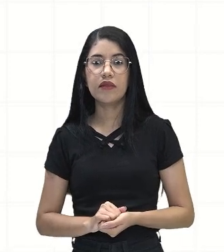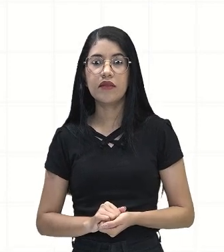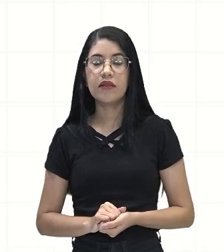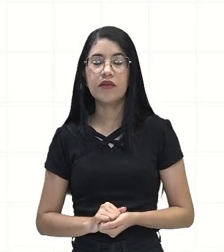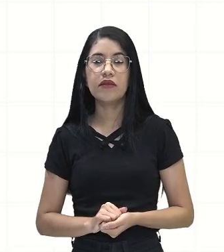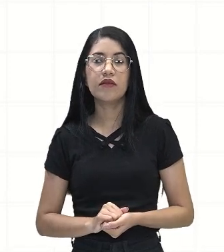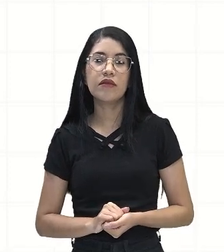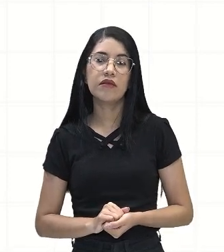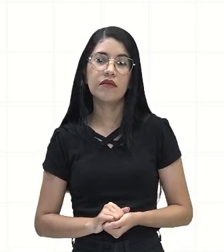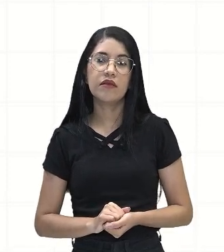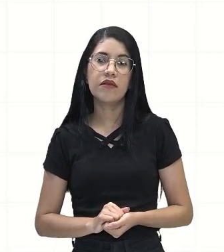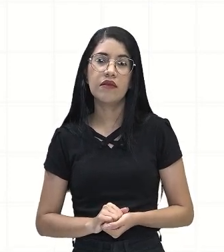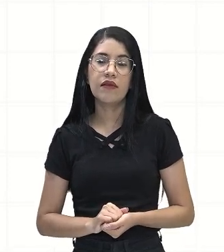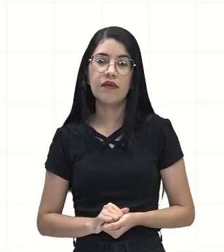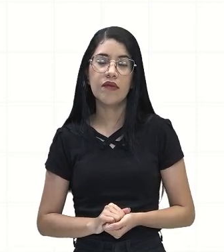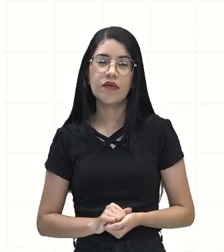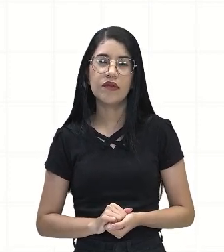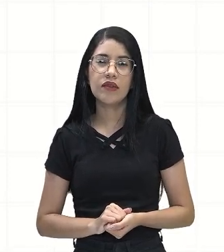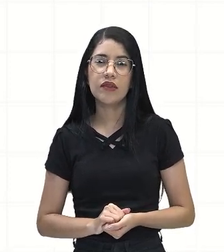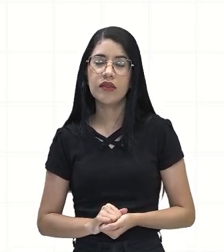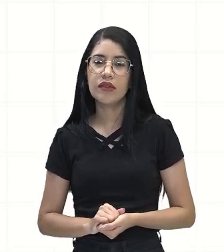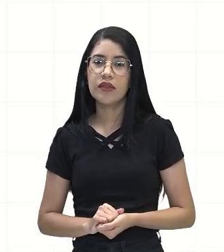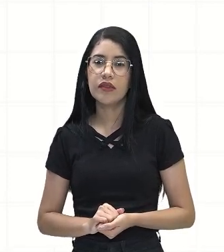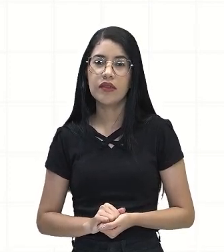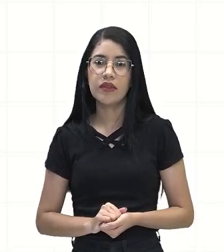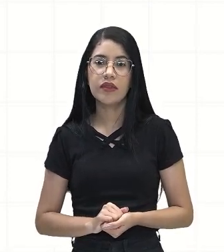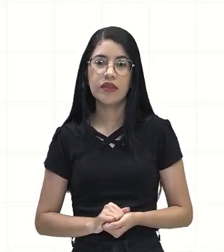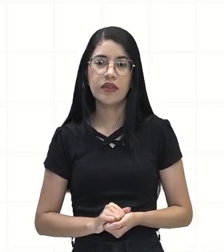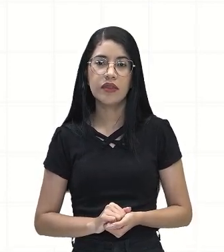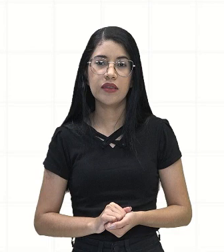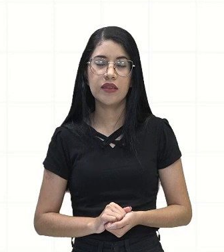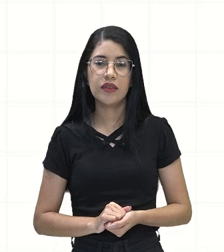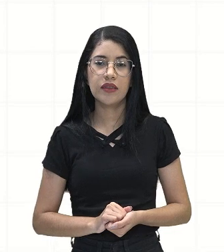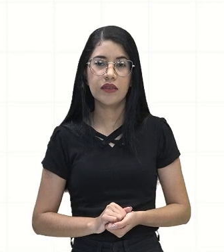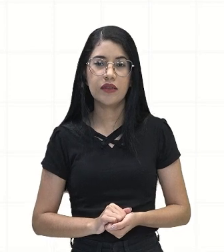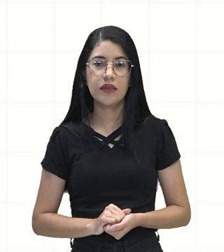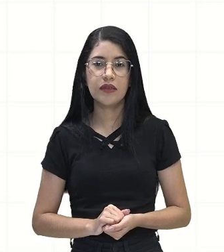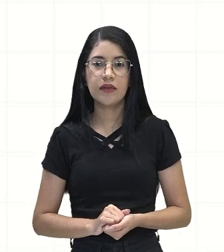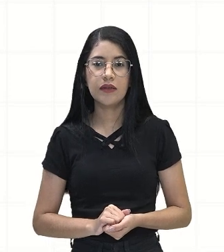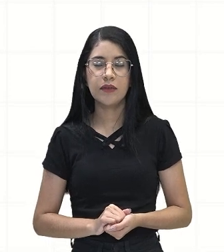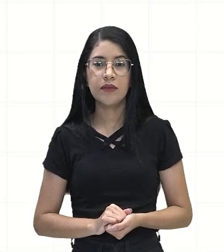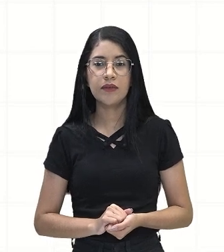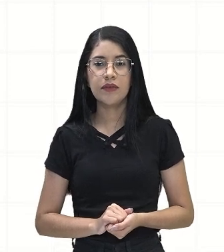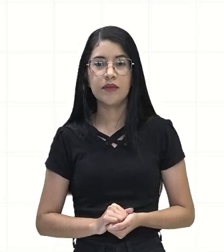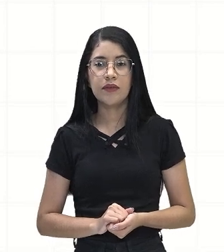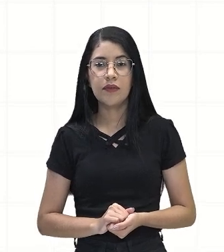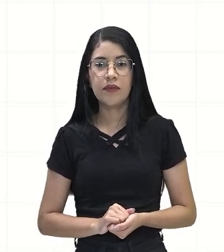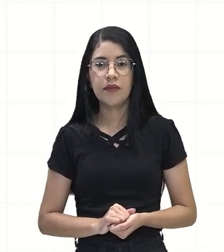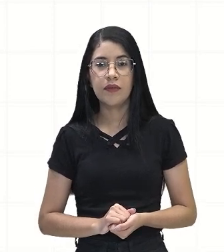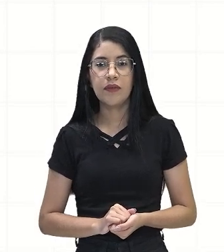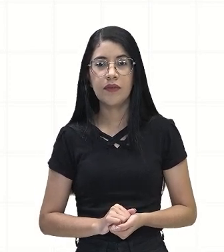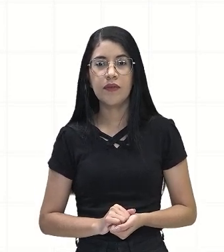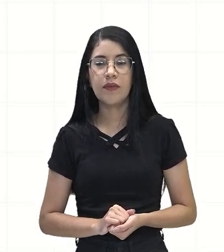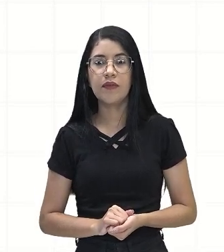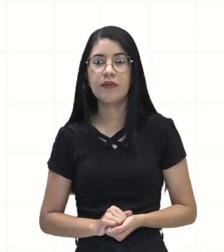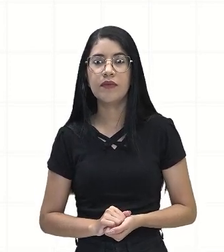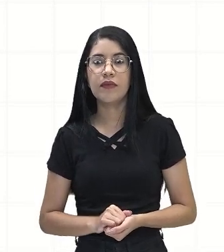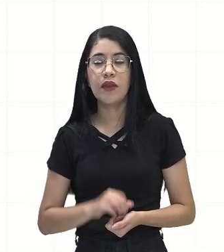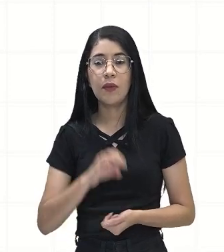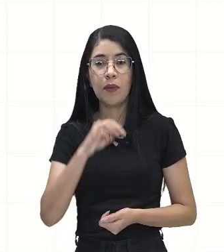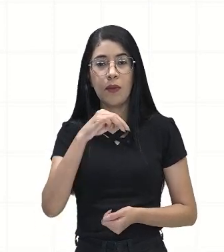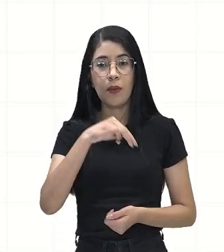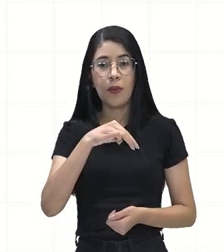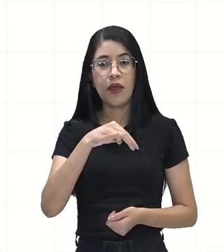Tudo bem? O M é igual a